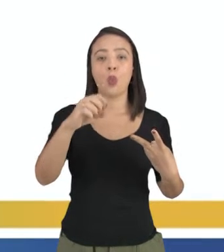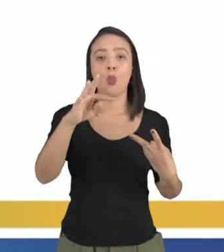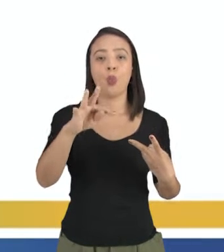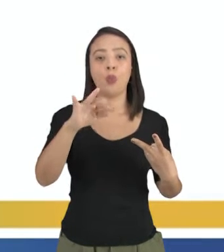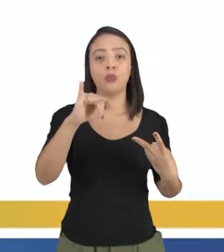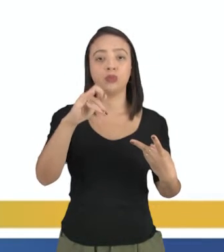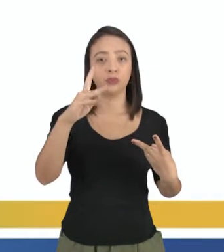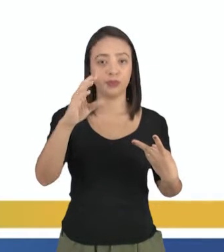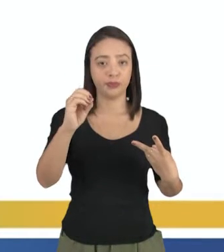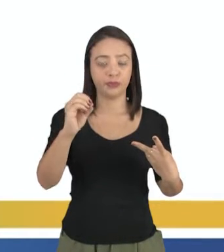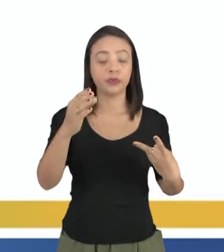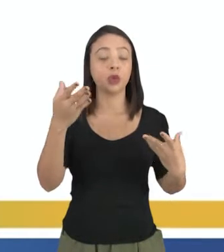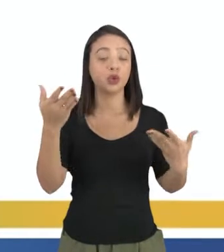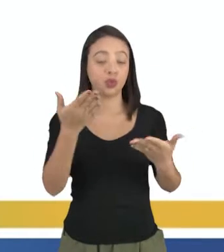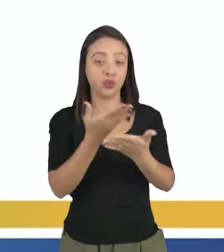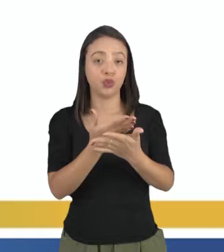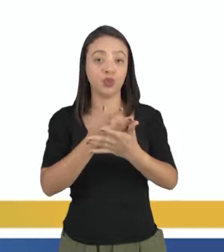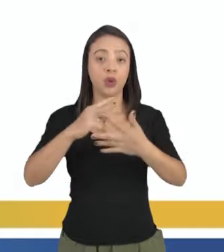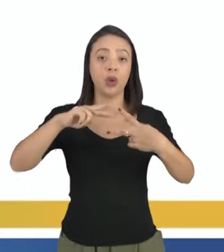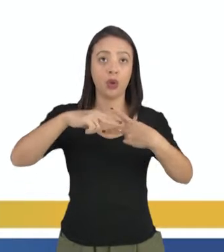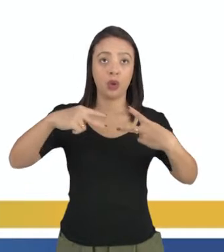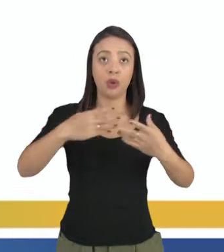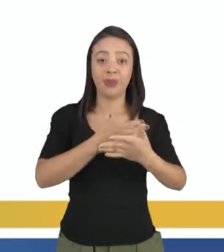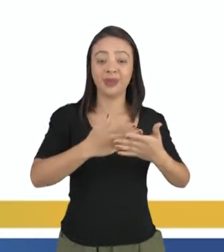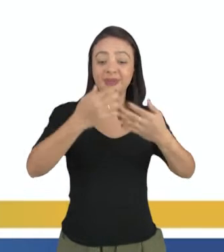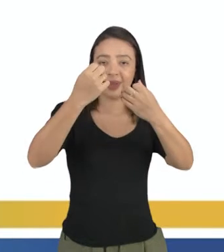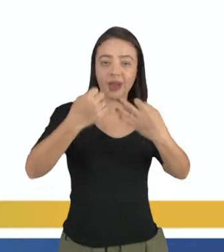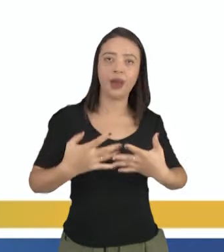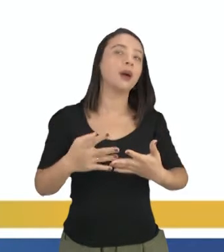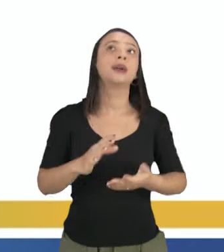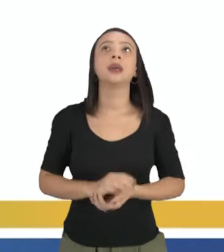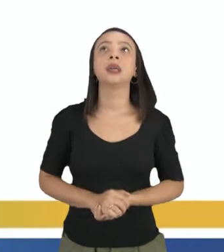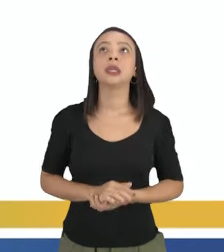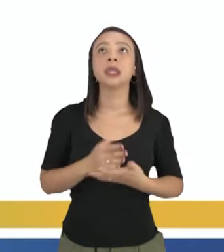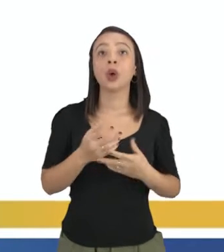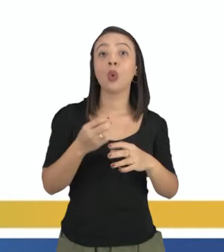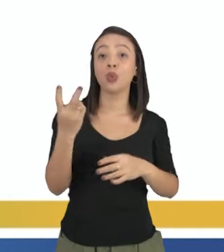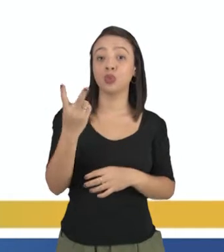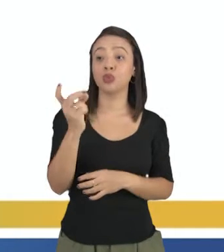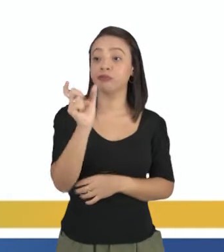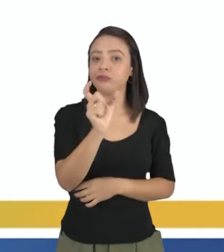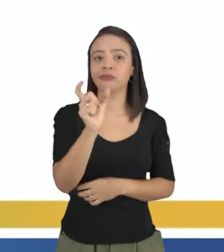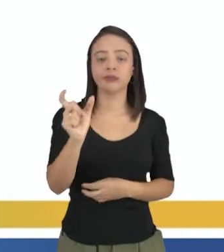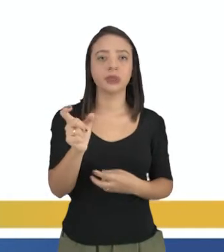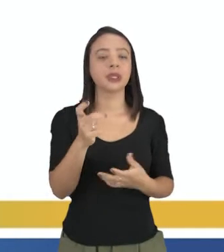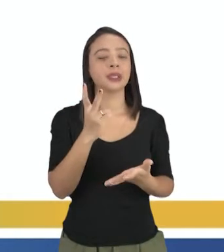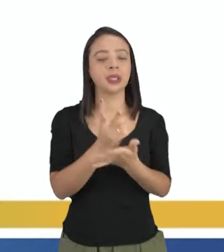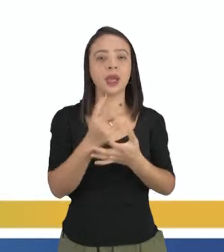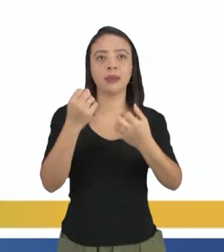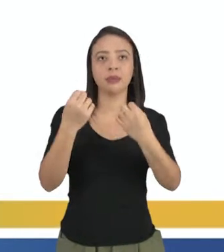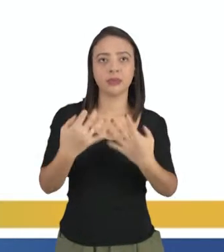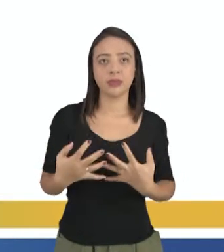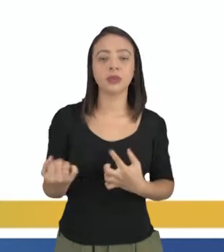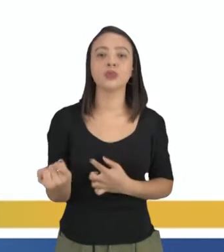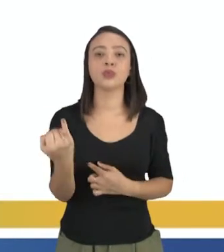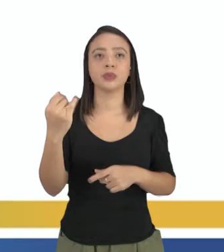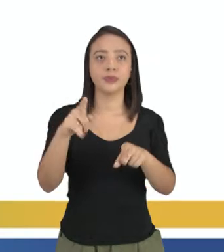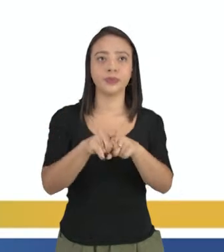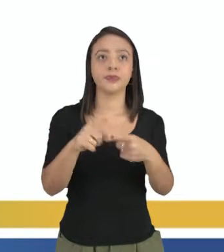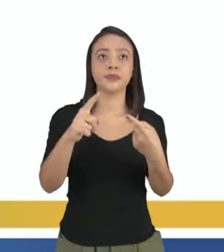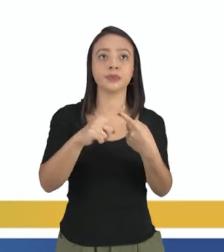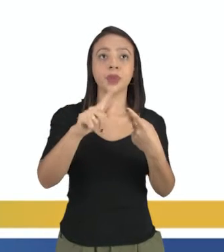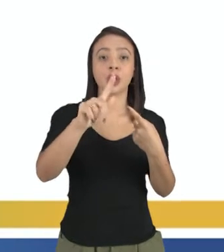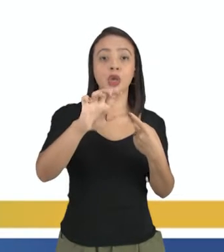estudando a genética, né, a gente está introduzindo sobre a genética, esses dois termos vocês vão ouvir muito, eles são muito importantes.